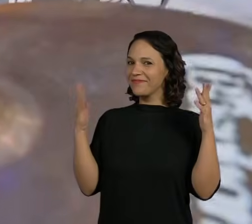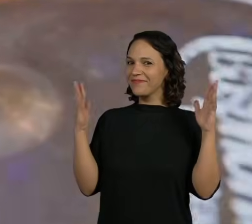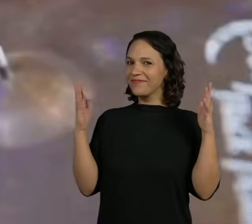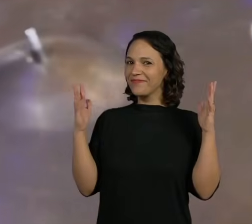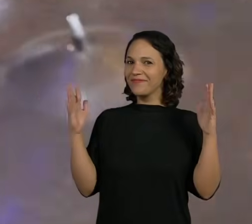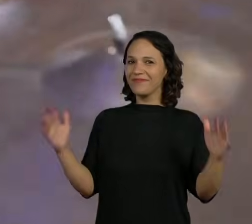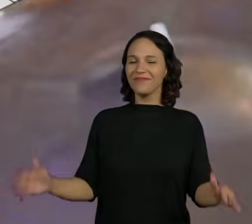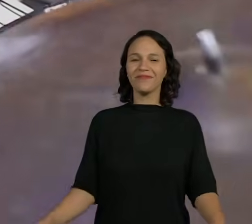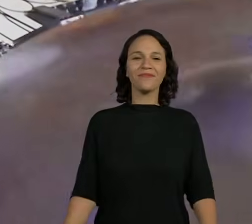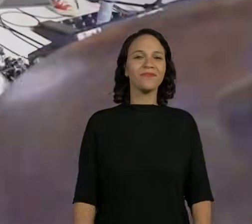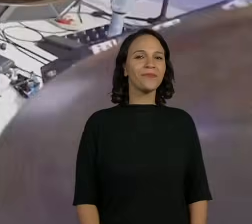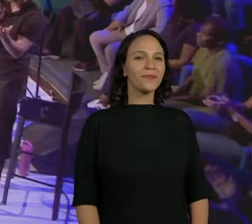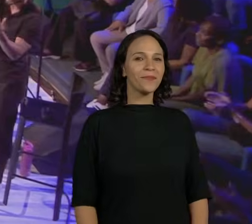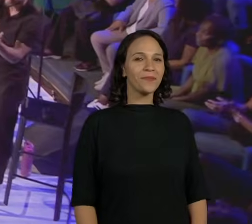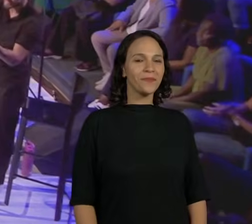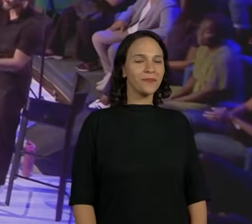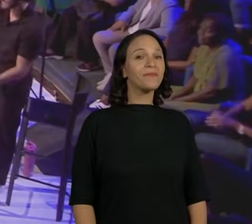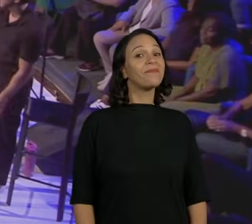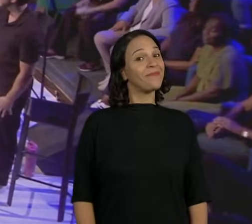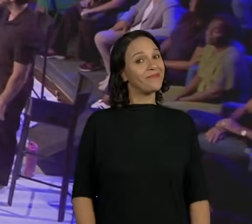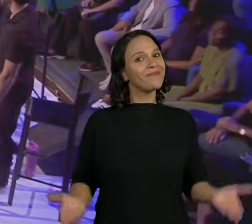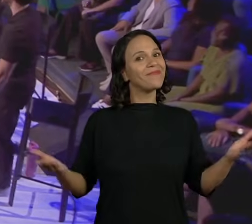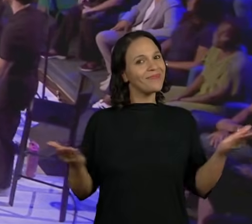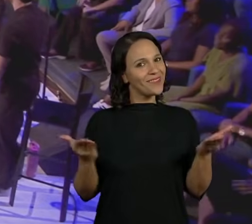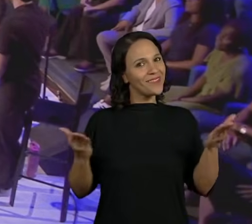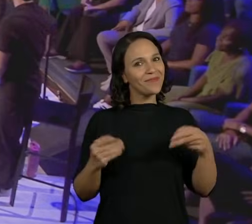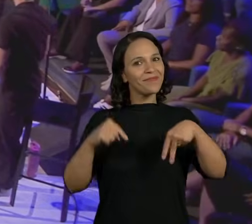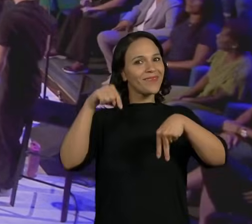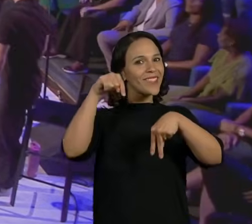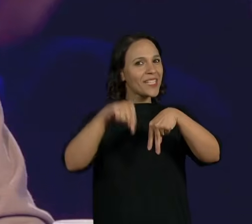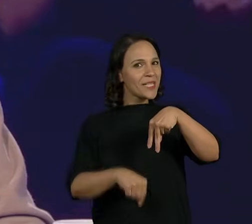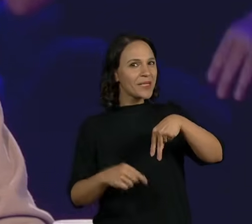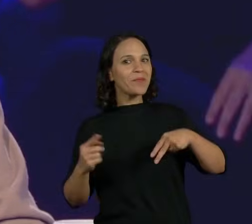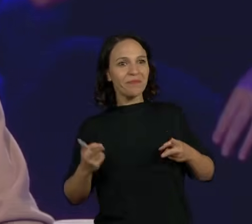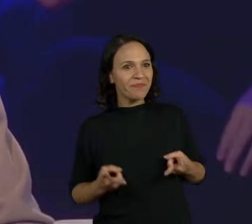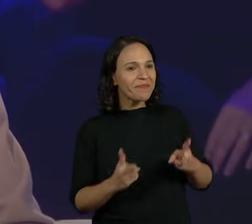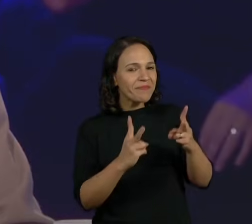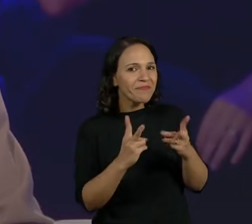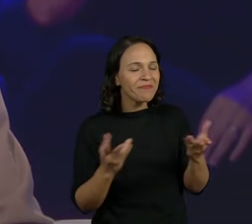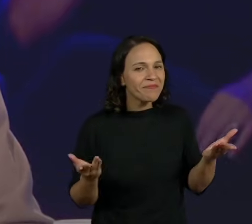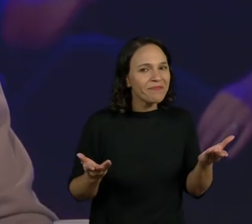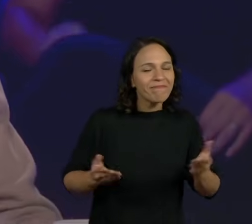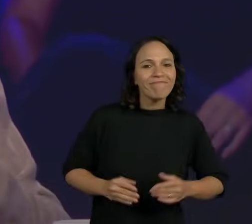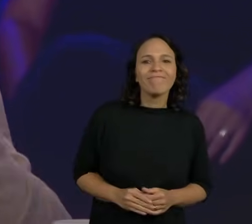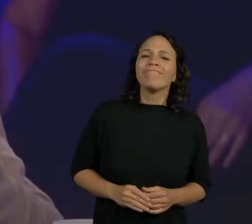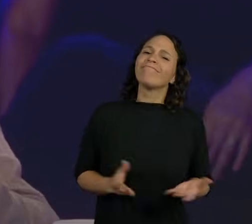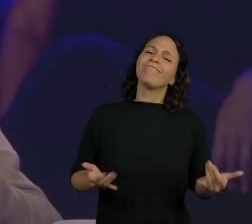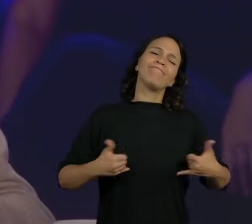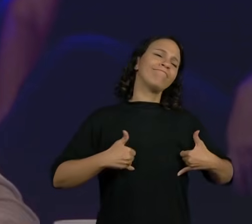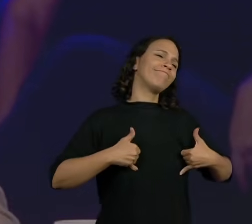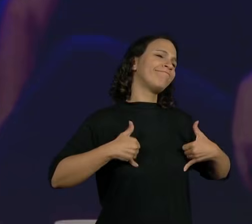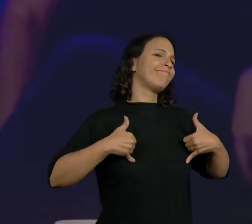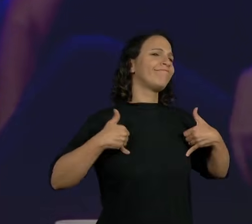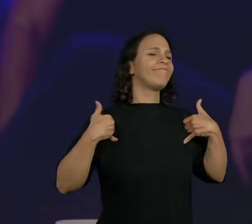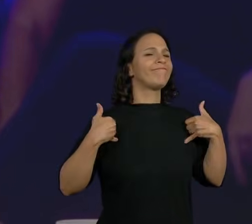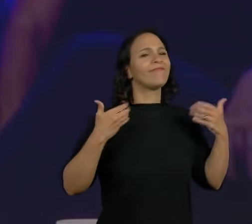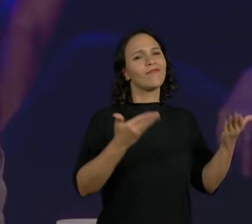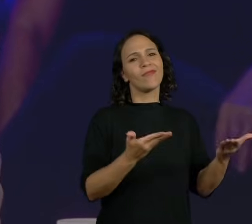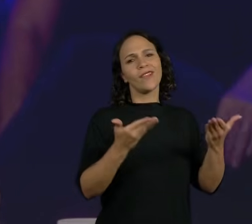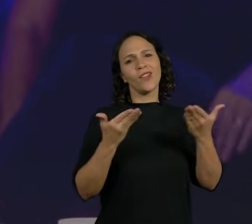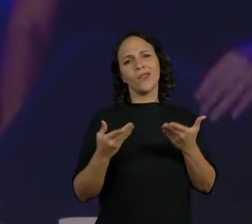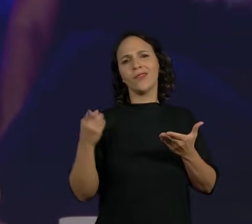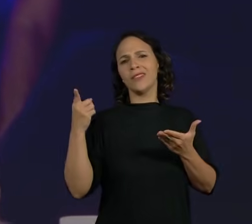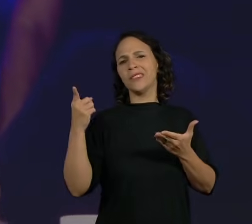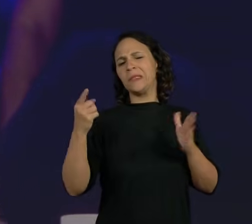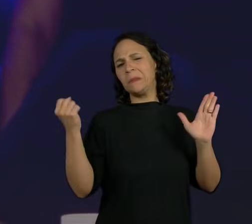Estamos de volta aqui no nosso Arena dos Saberes. E que honra receber esse ícone